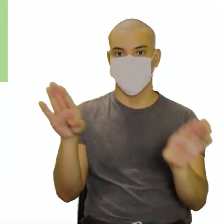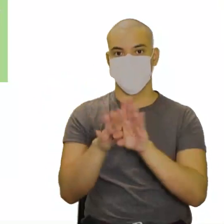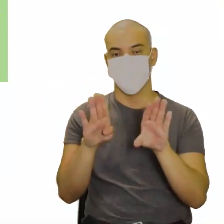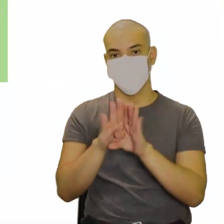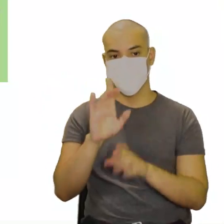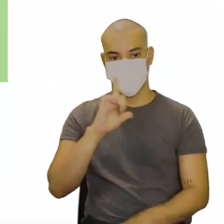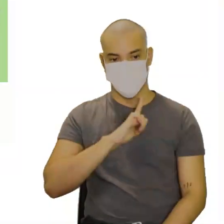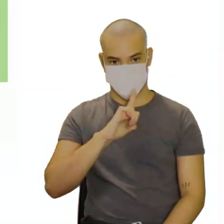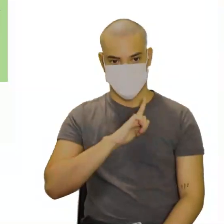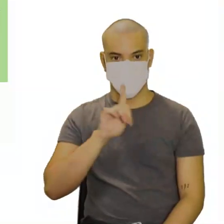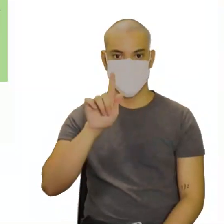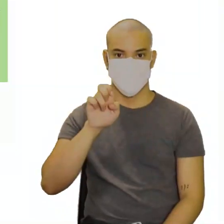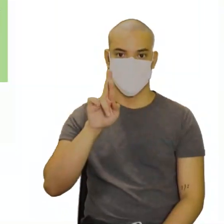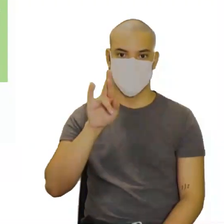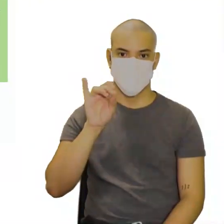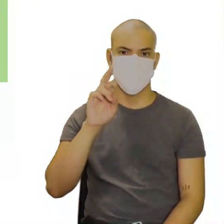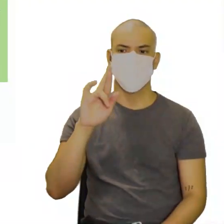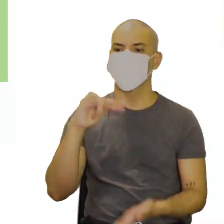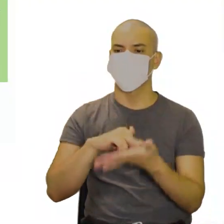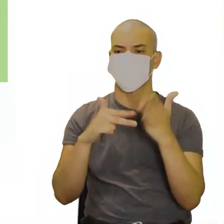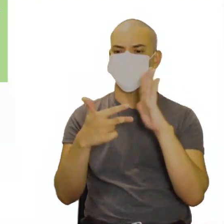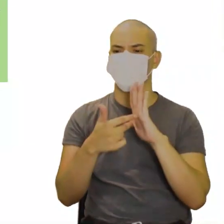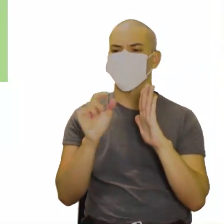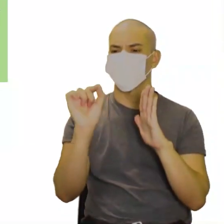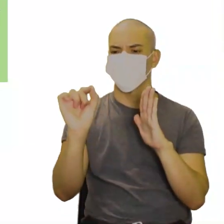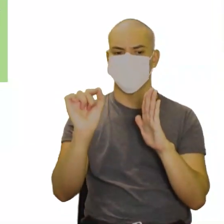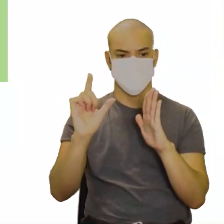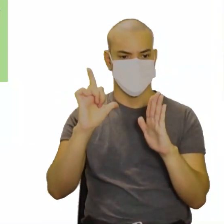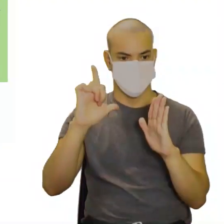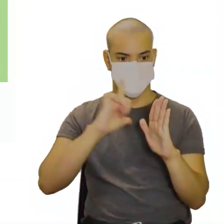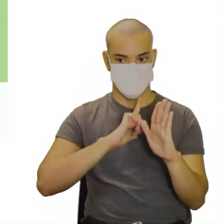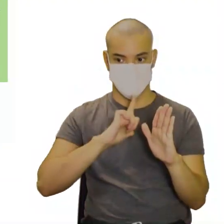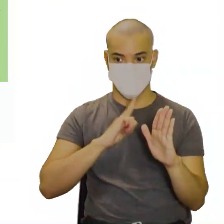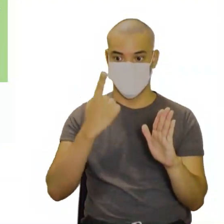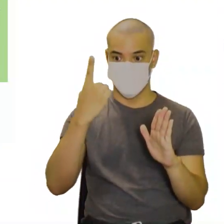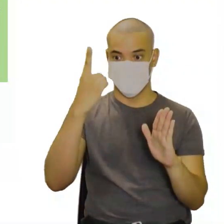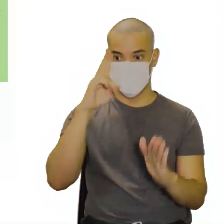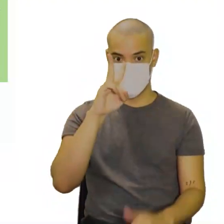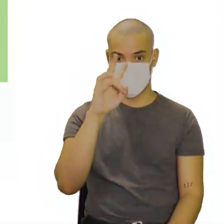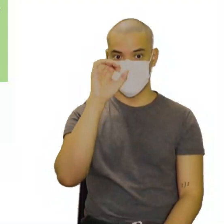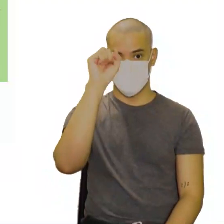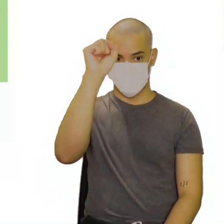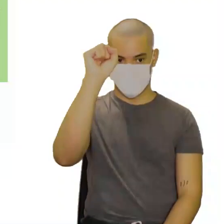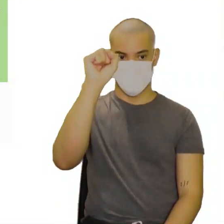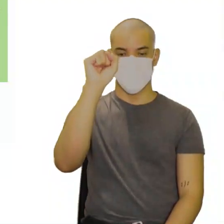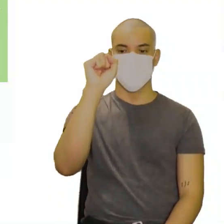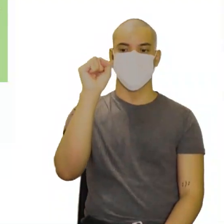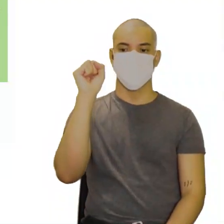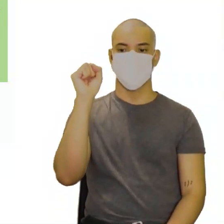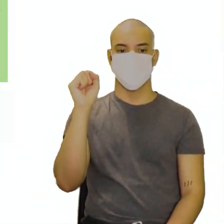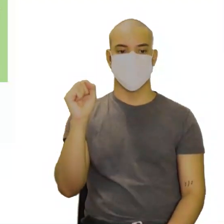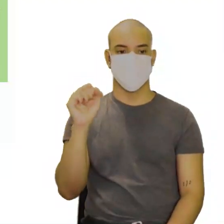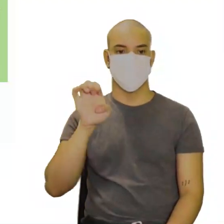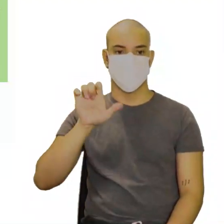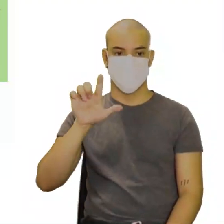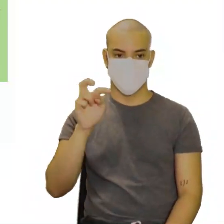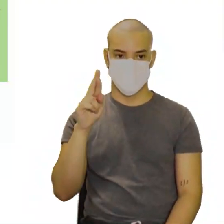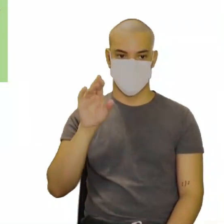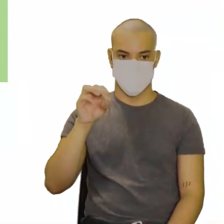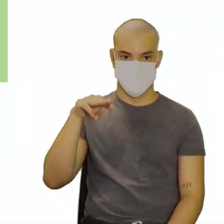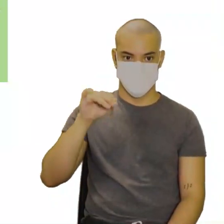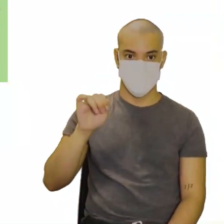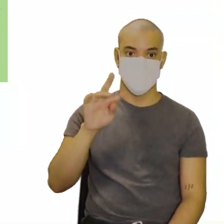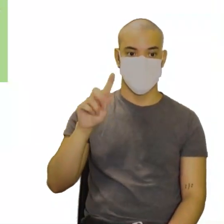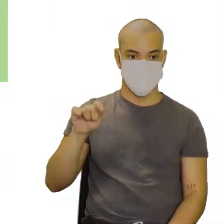tenho um gerador equivalente. O que significa isso? Que eu vou ter uma força eletromotriz equivalente,